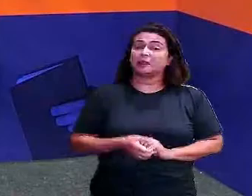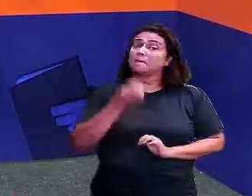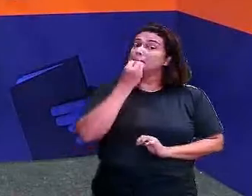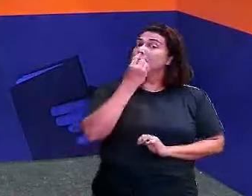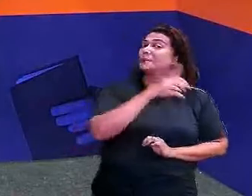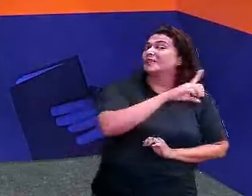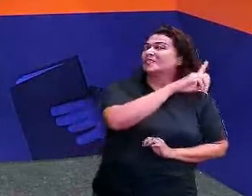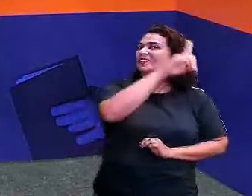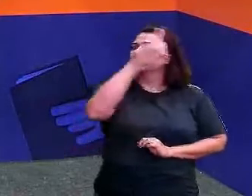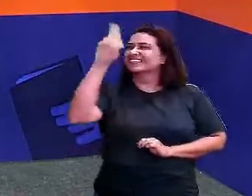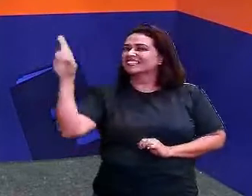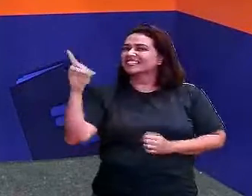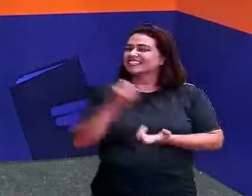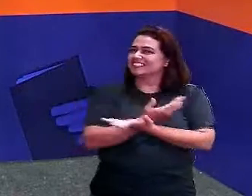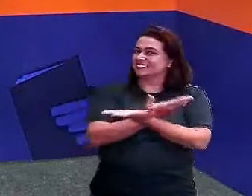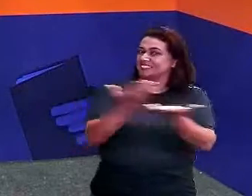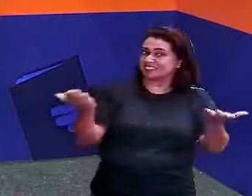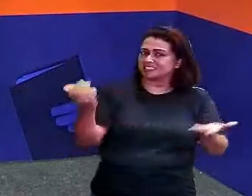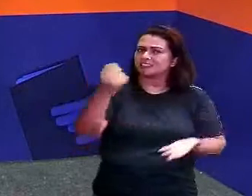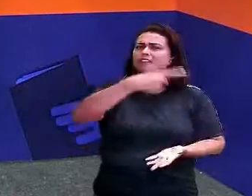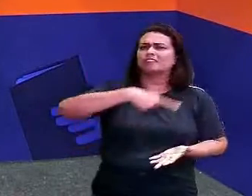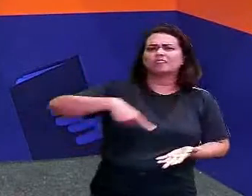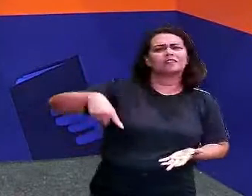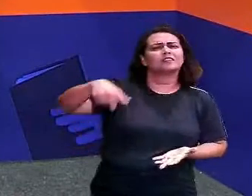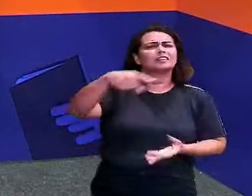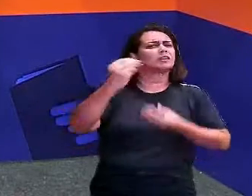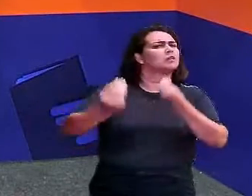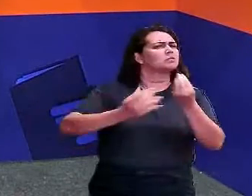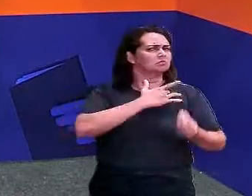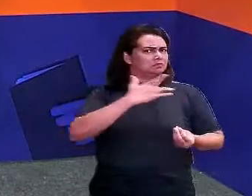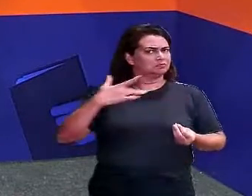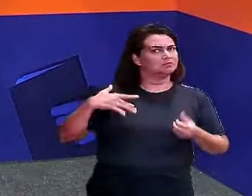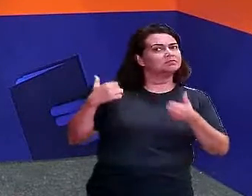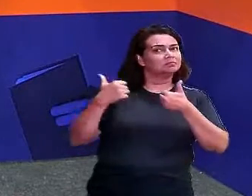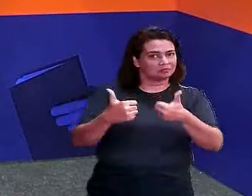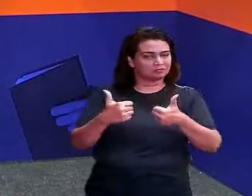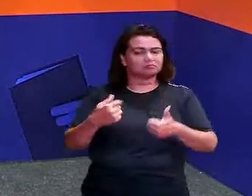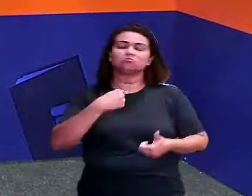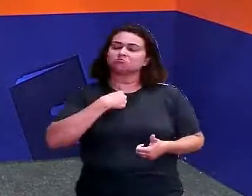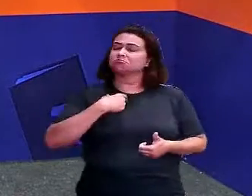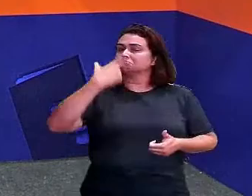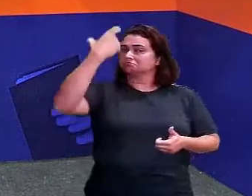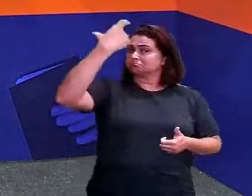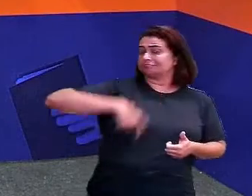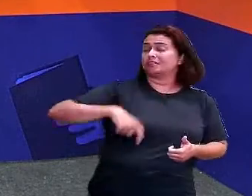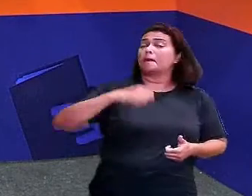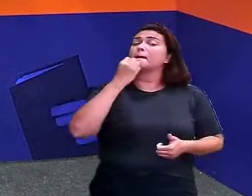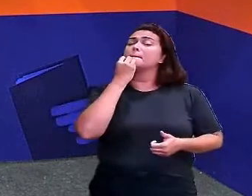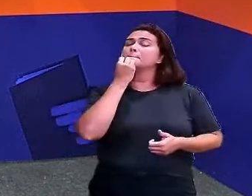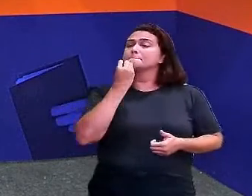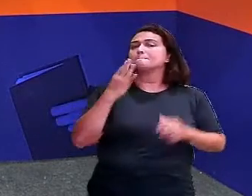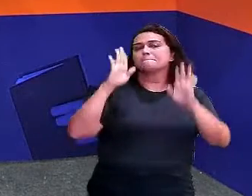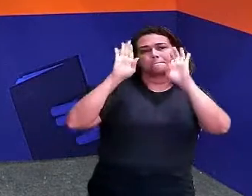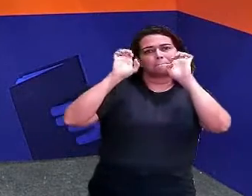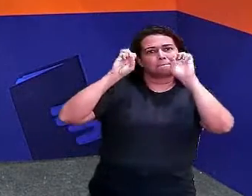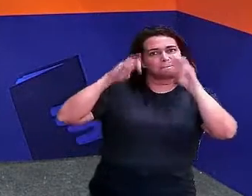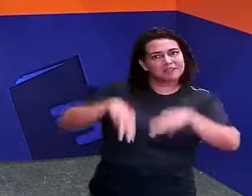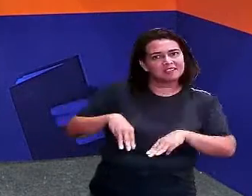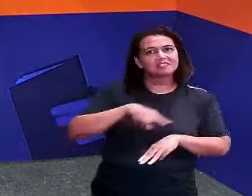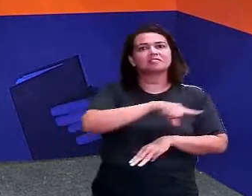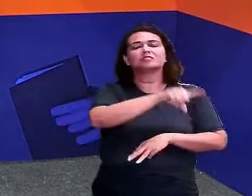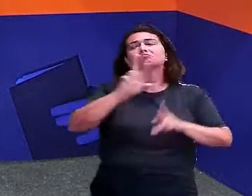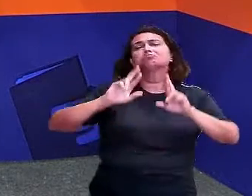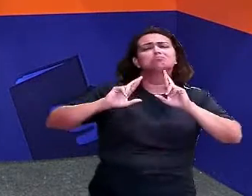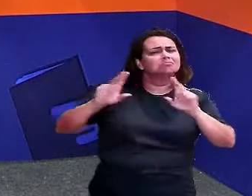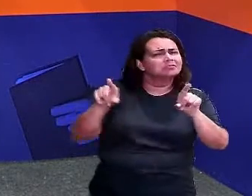Bom dia, minha gente, como é que vocês estão? Eu estou bem e eu espero que vocês estejam bem.